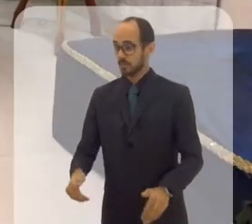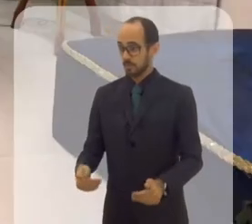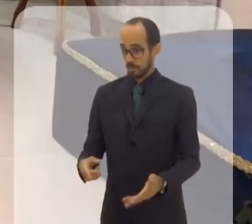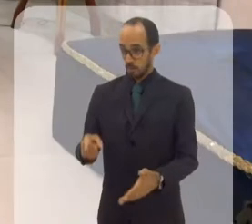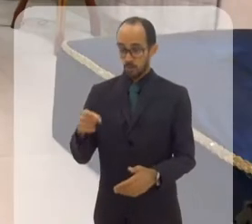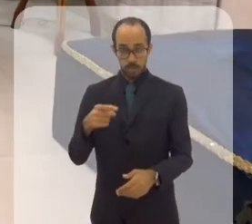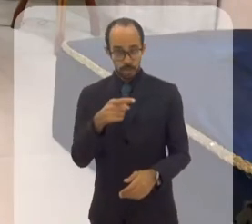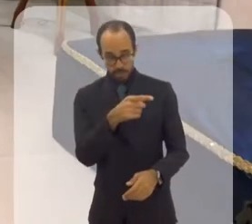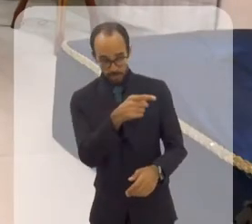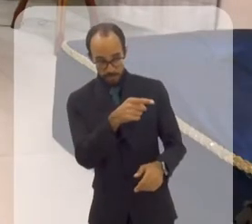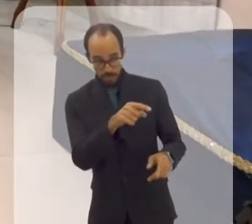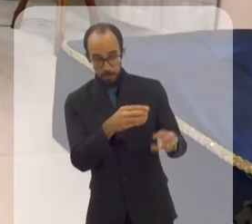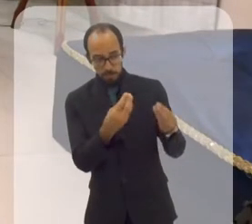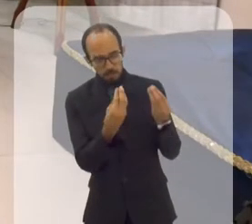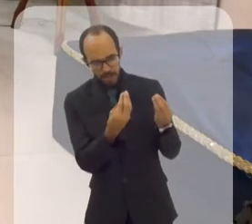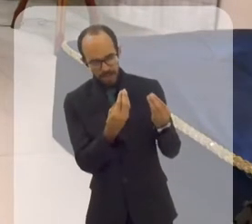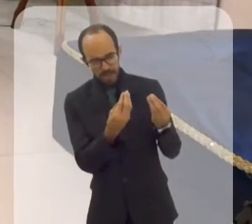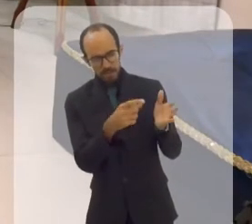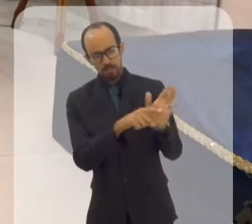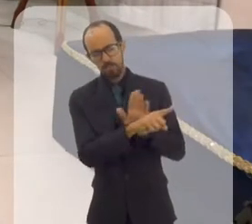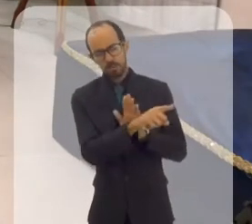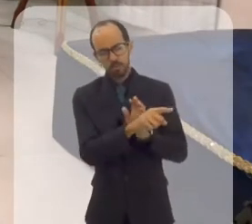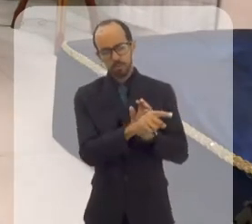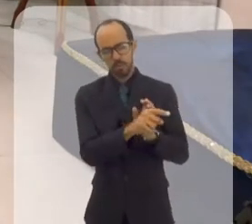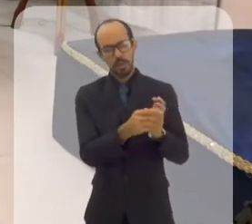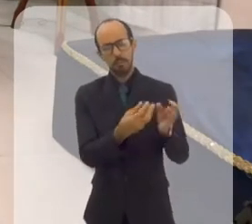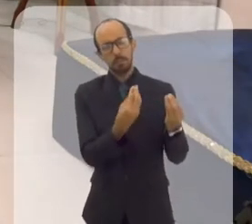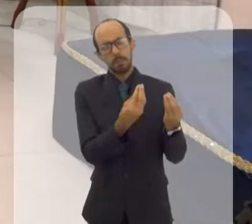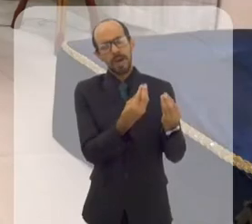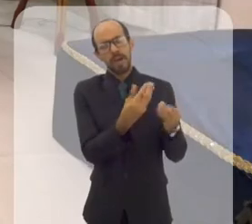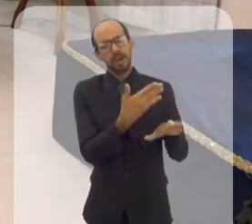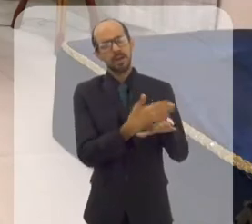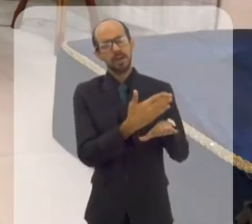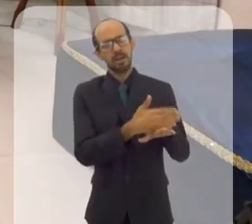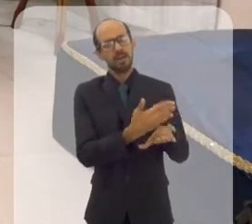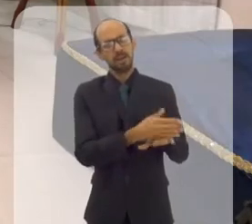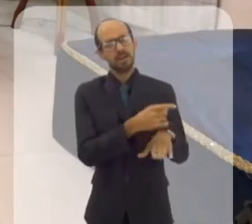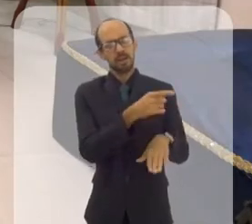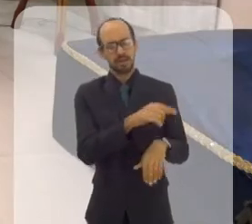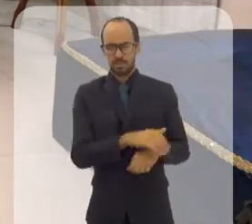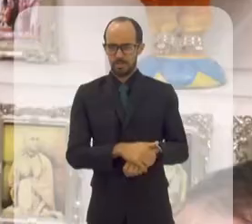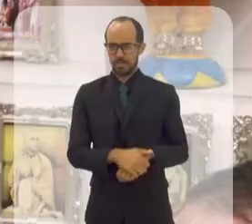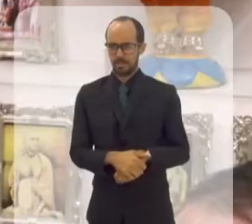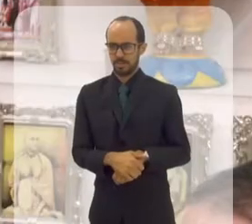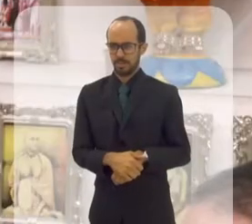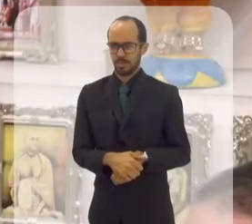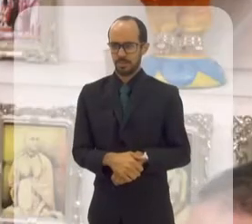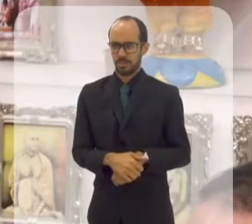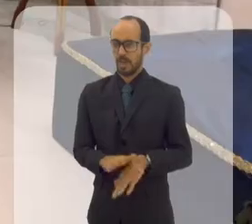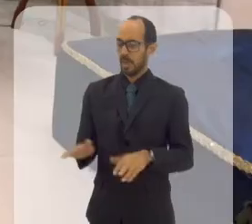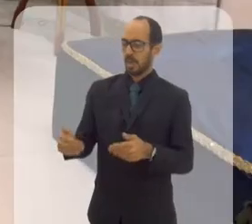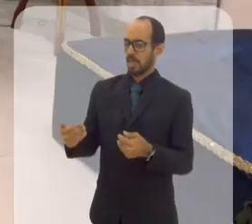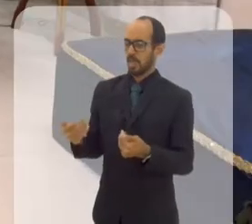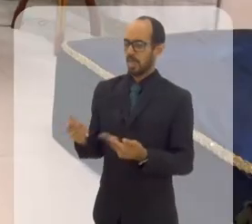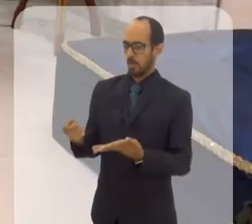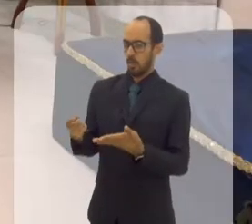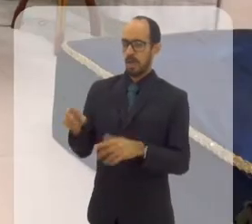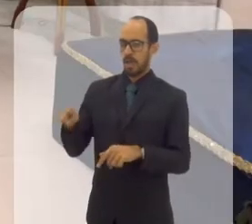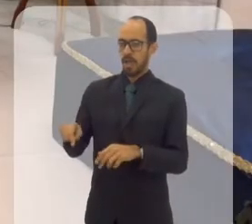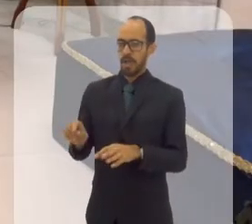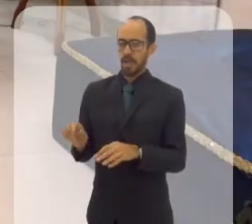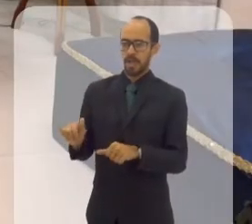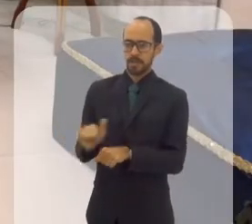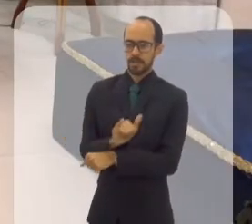E essa é especificamente para quê? Oi? E essa é especificamente para quê? Então,